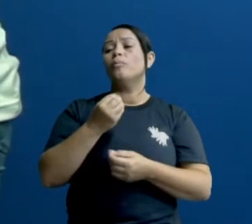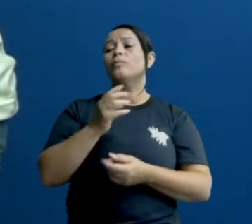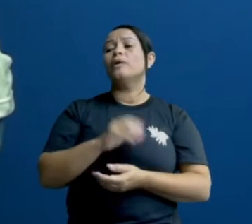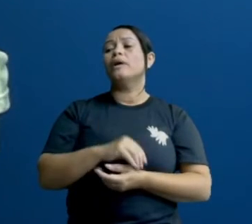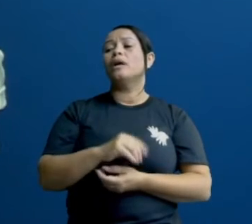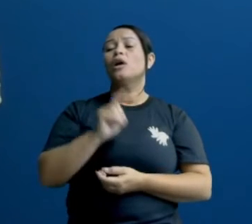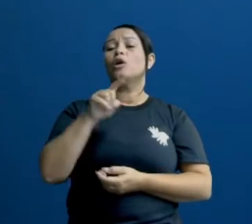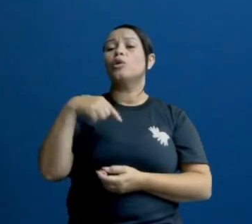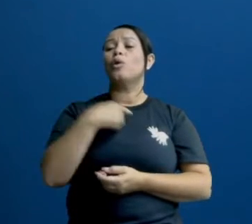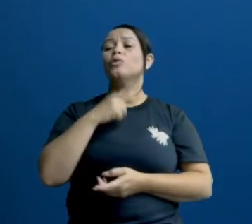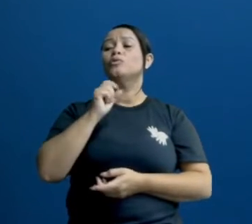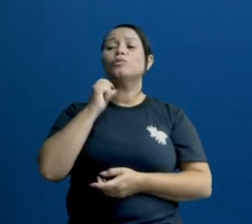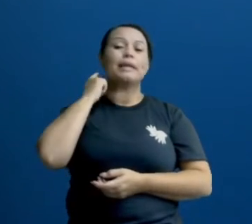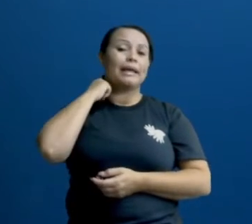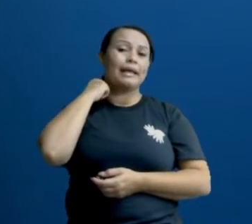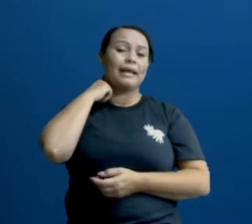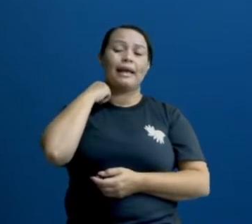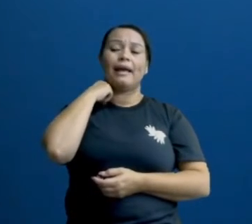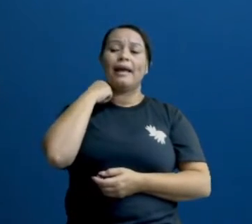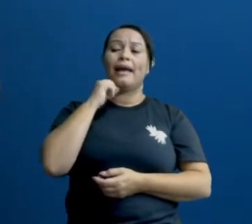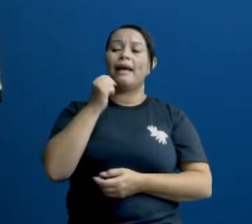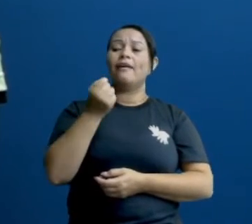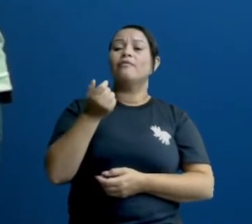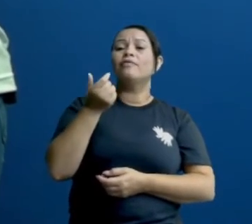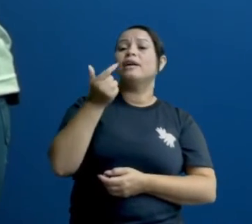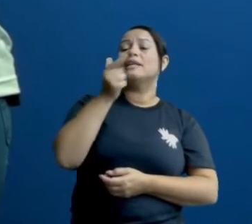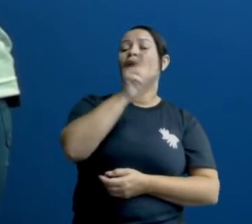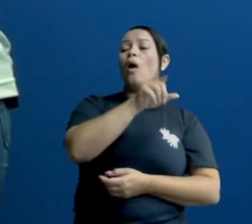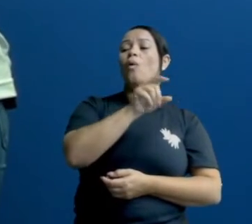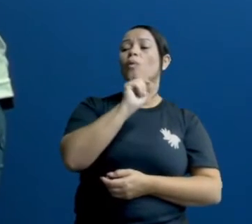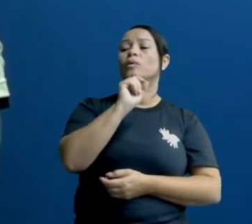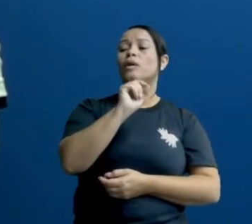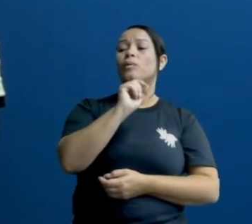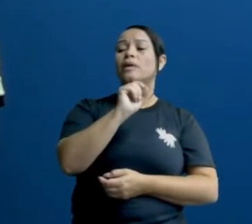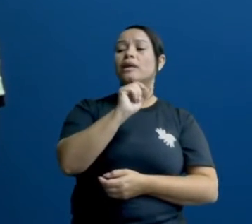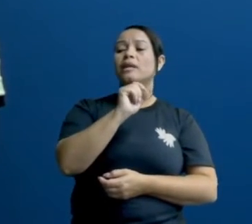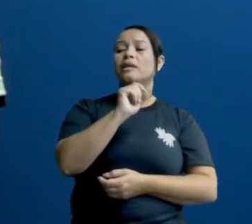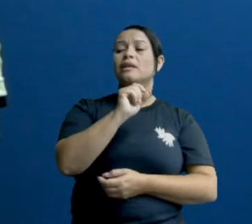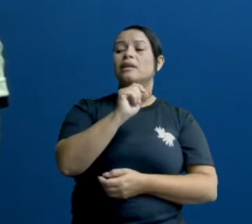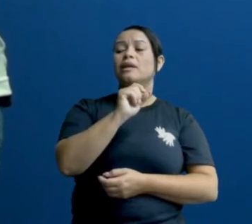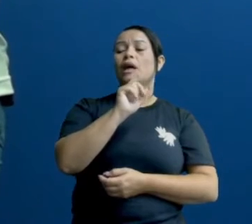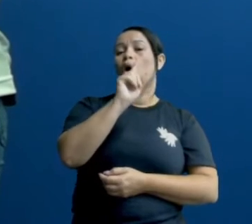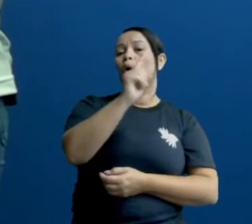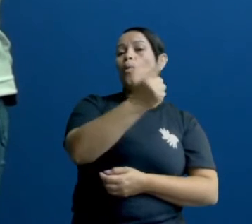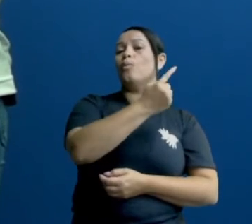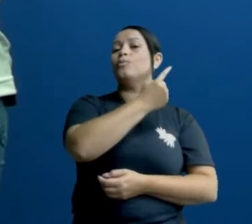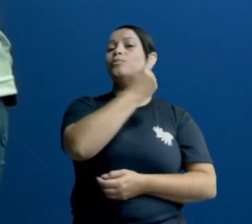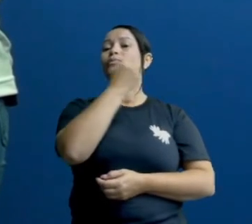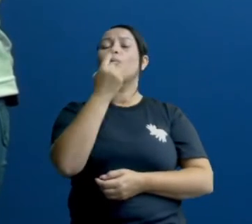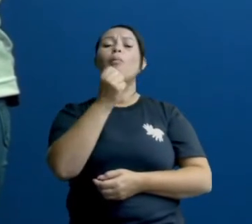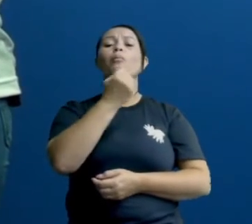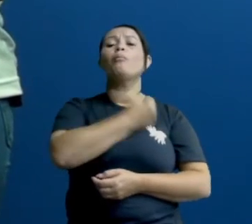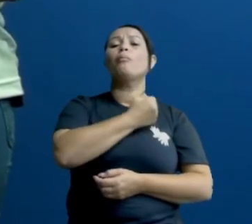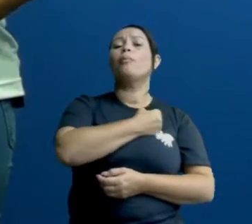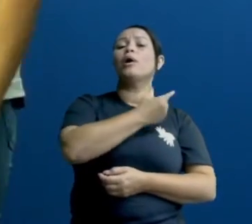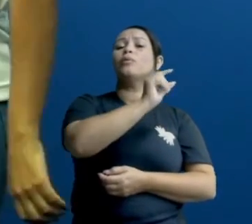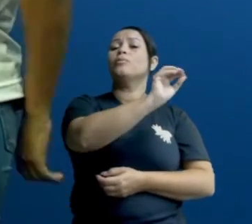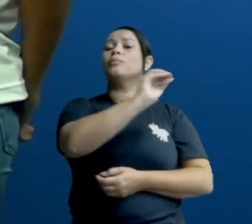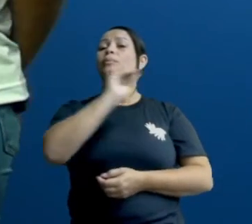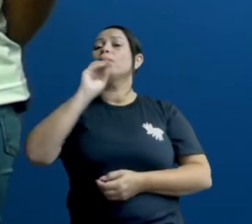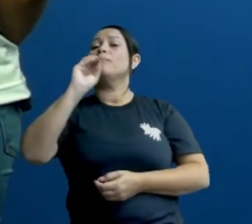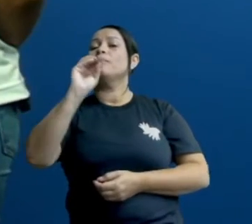caso? A gente vai na outra casa, certo? E a gente vai pegar um número